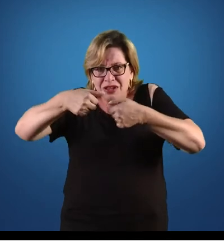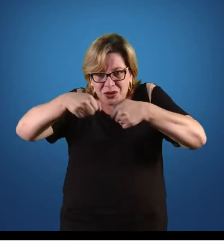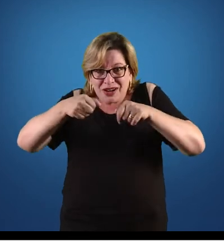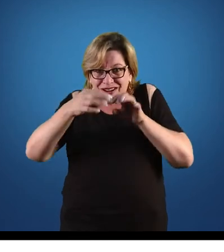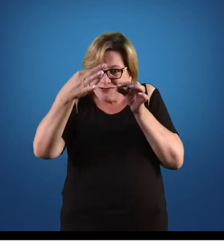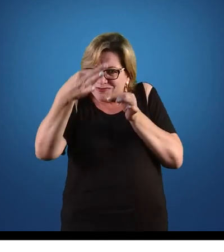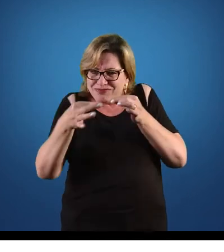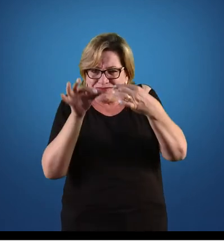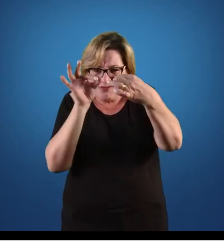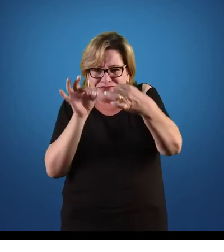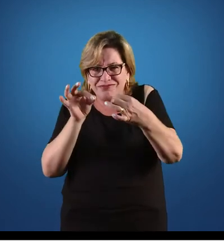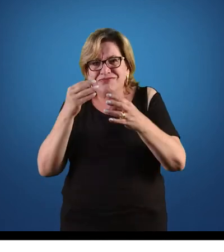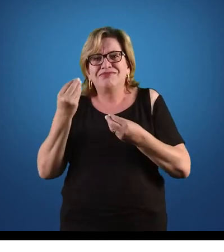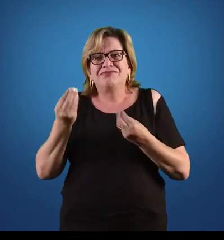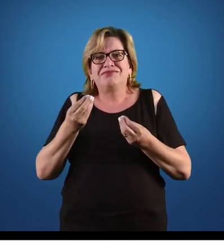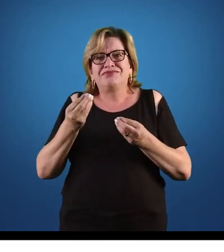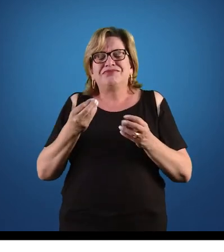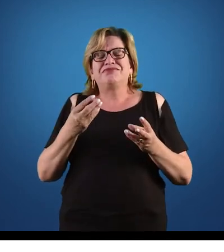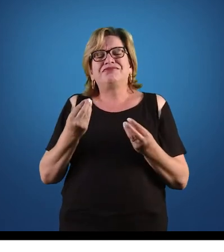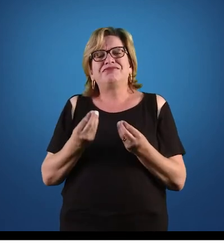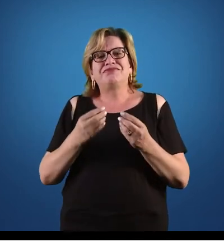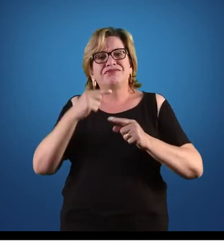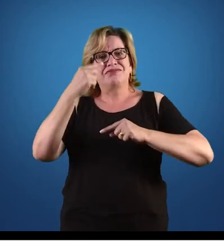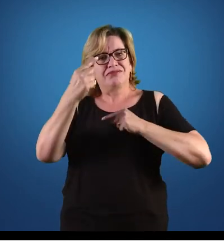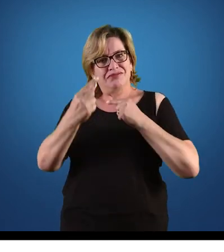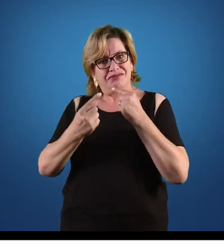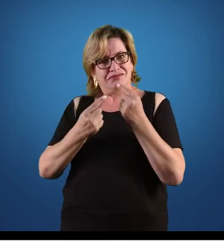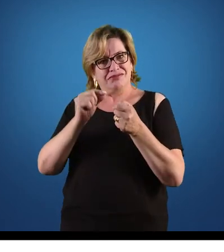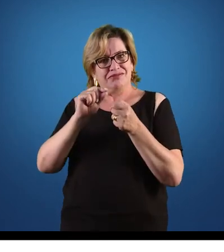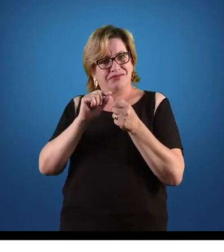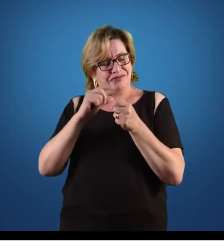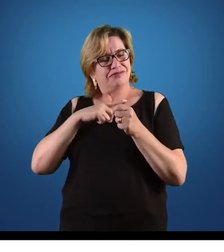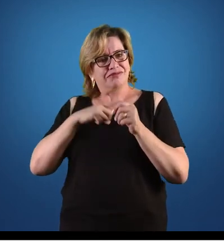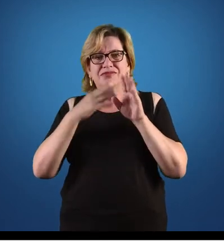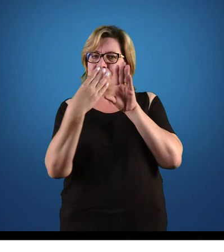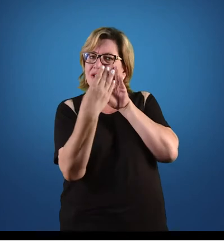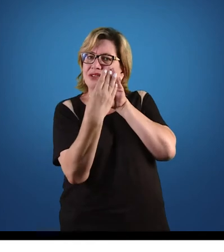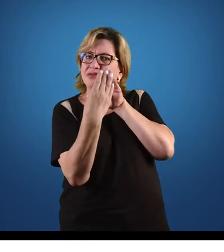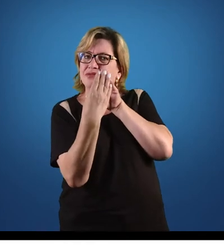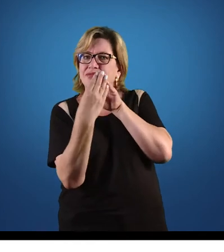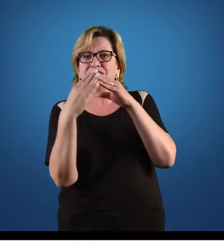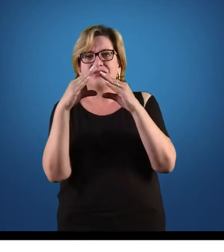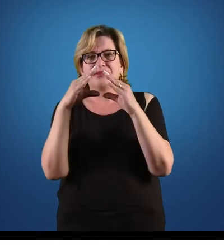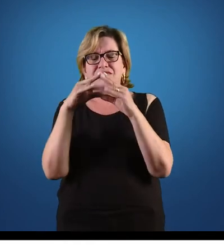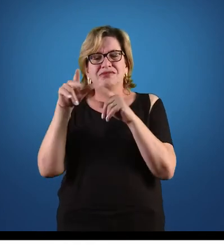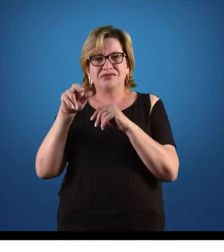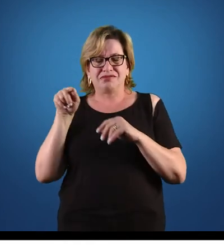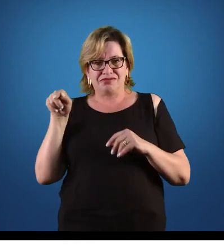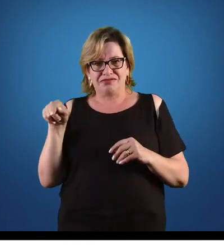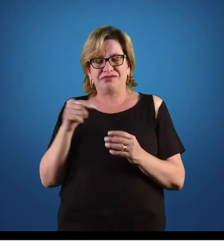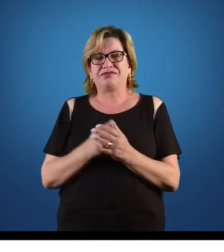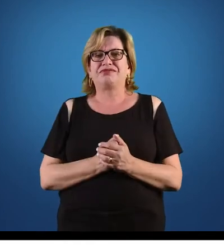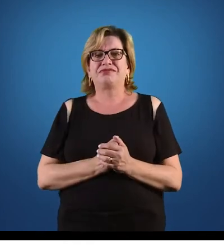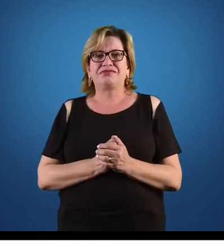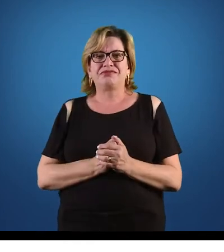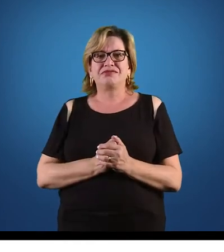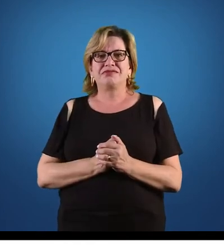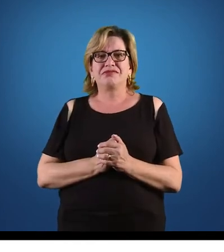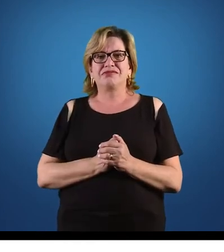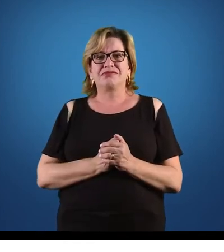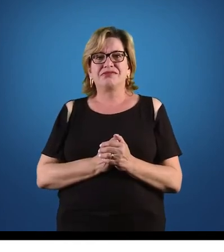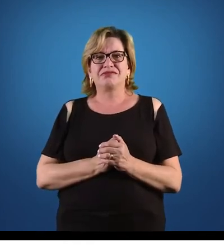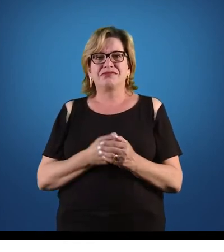nessa parte aqui, né, nas pontas soltas. E daí você vai formar uma pirâmide como essa outra que está aqui. Então, você